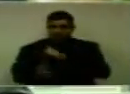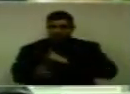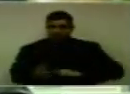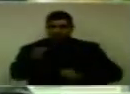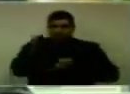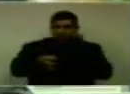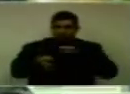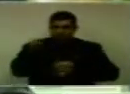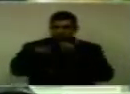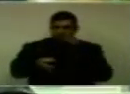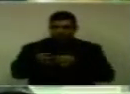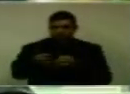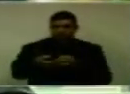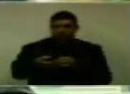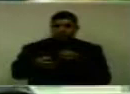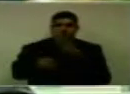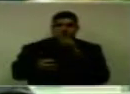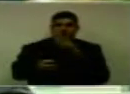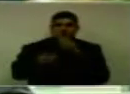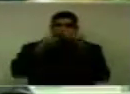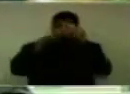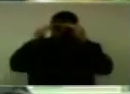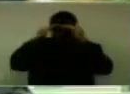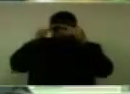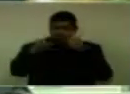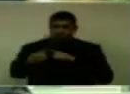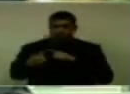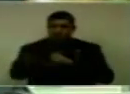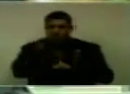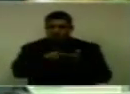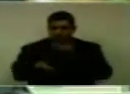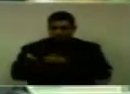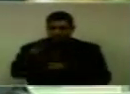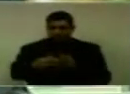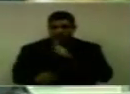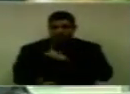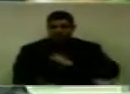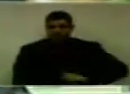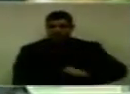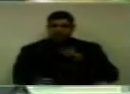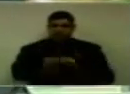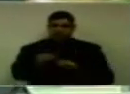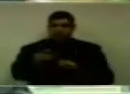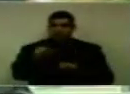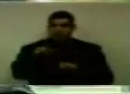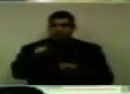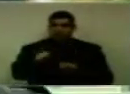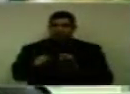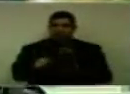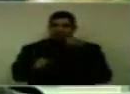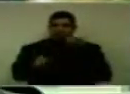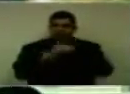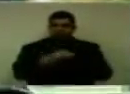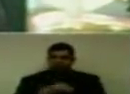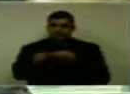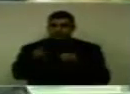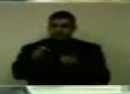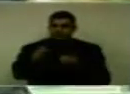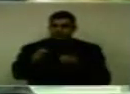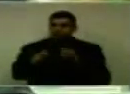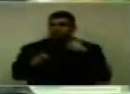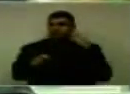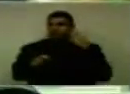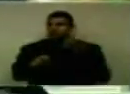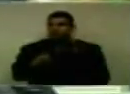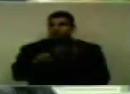do Tribunal de Justiça e ainda alegar que ele havia nomeado o presidente como desembargador dentro do quinto dos